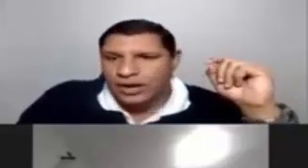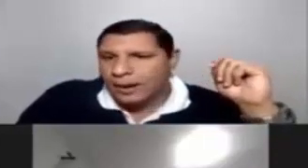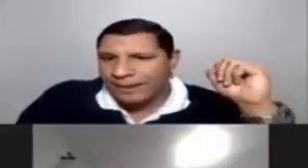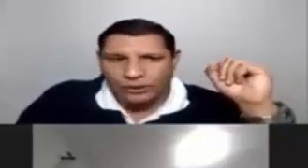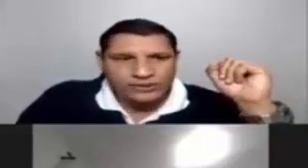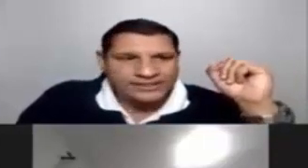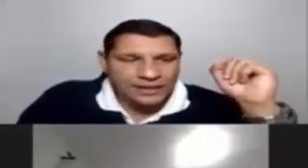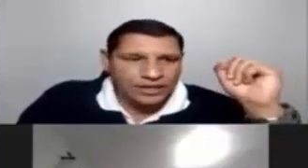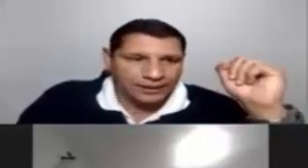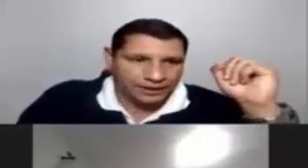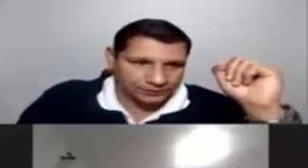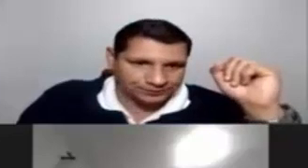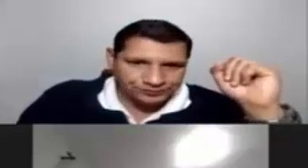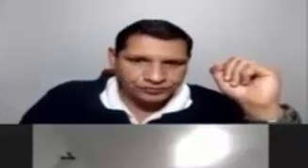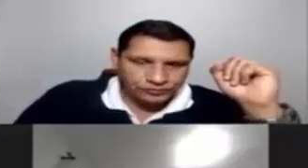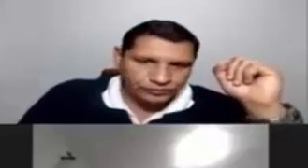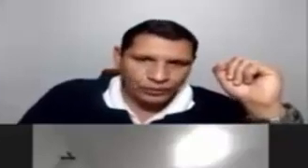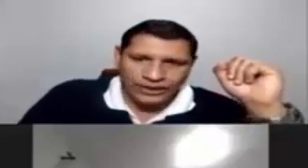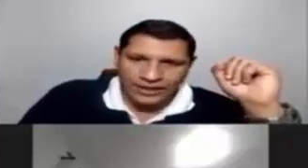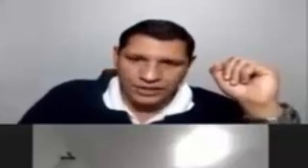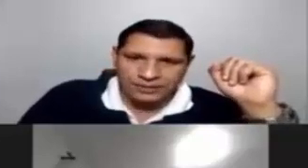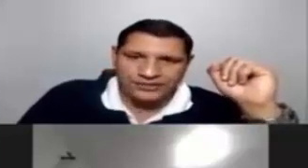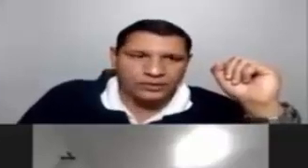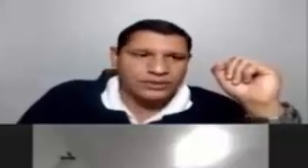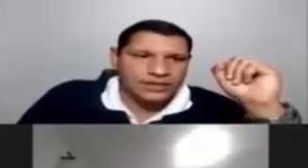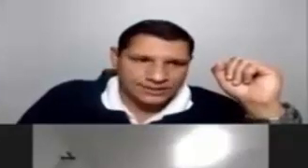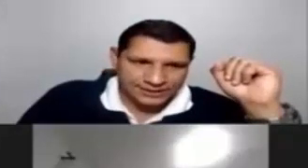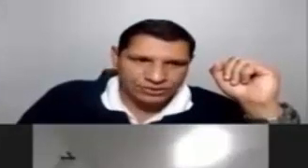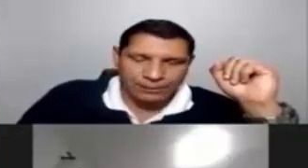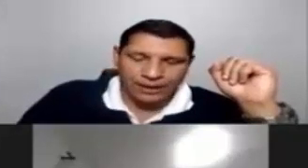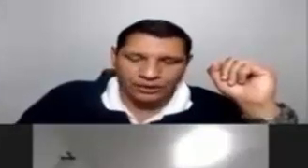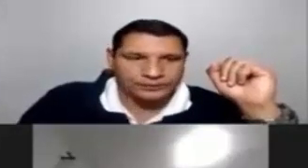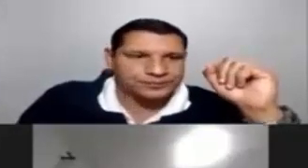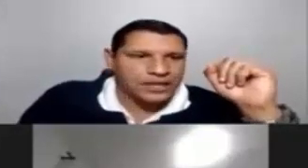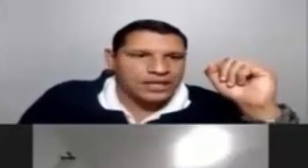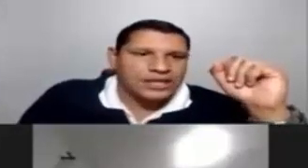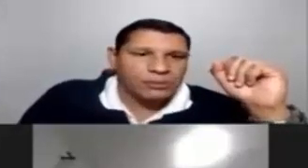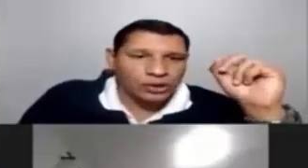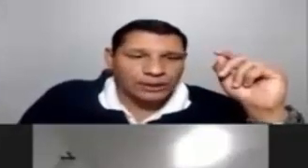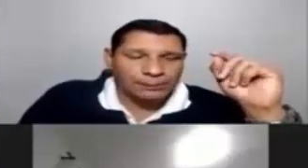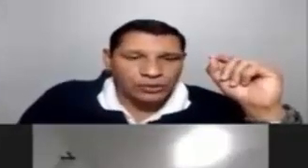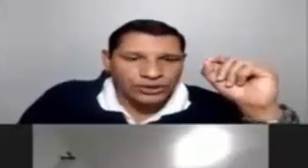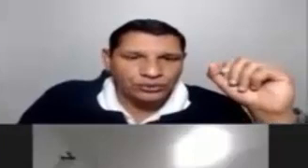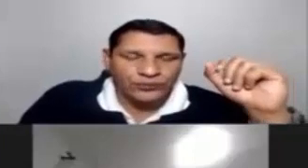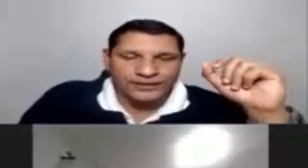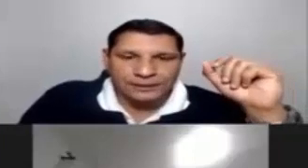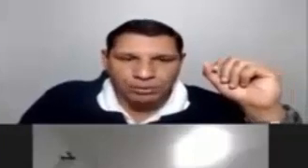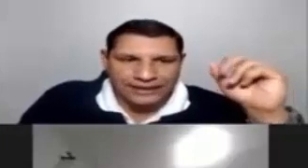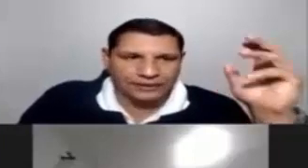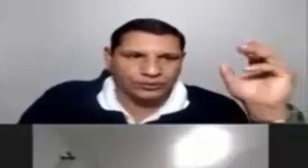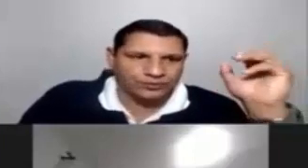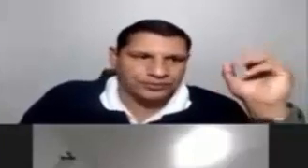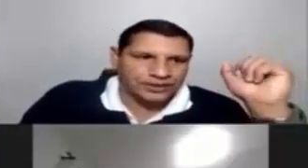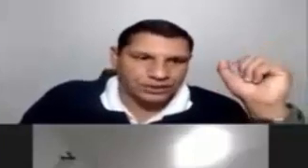anjos para o seio de Abraão. Olha aí a expressão, seio de Abraão. E morreu também o rico e foi